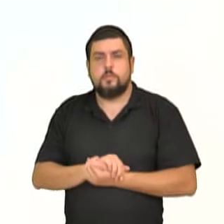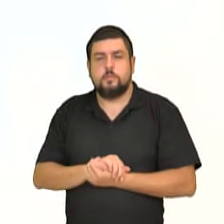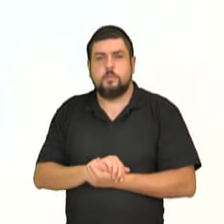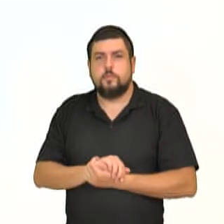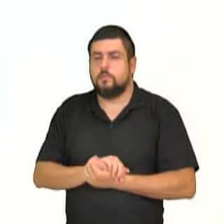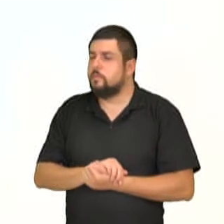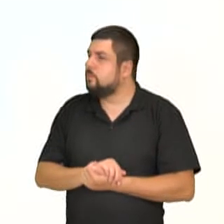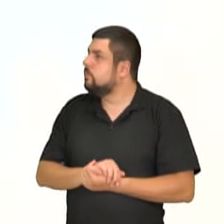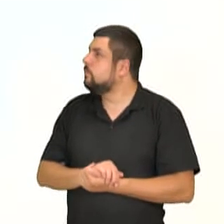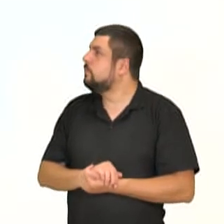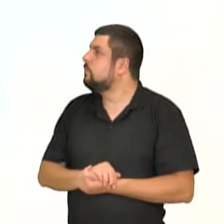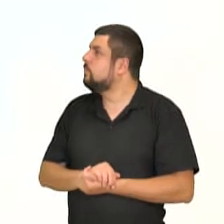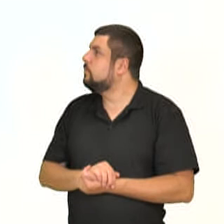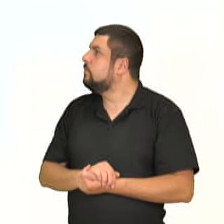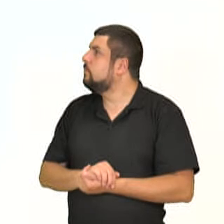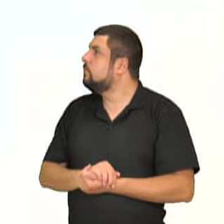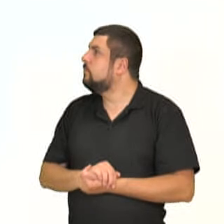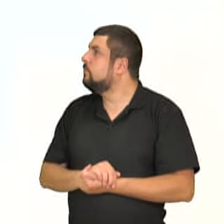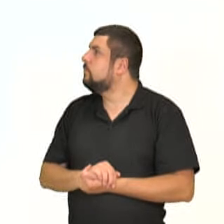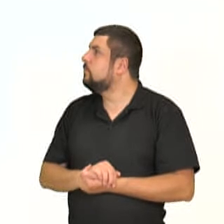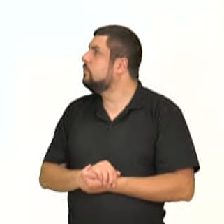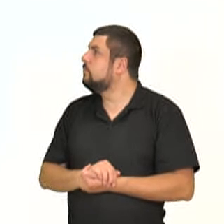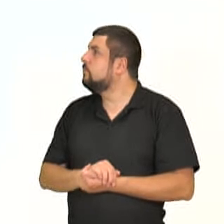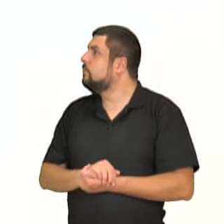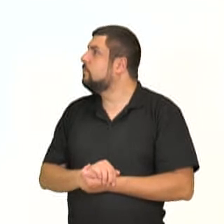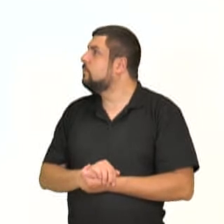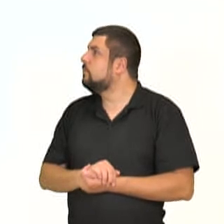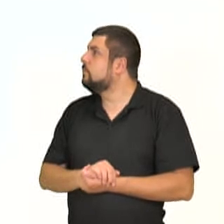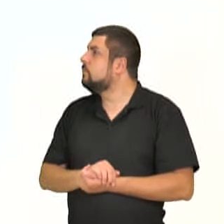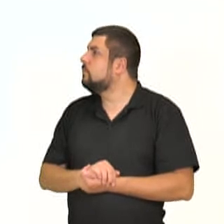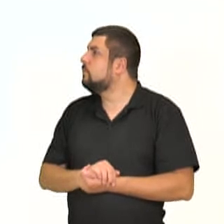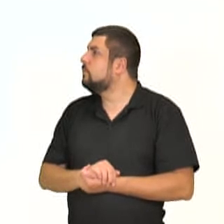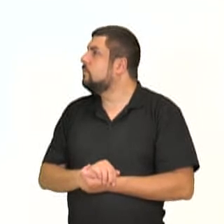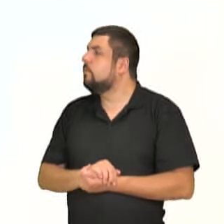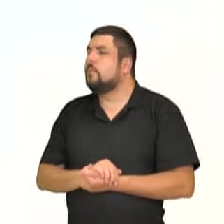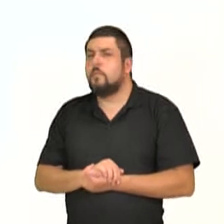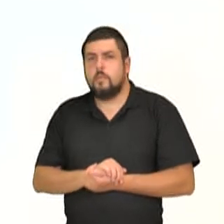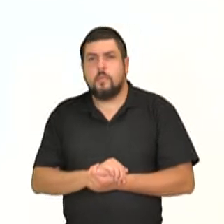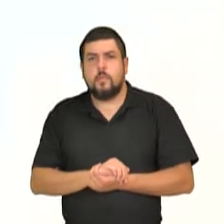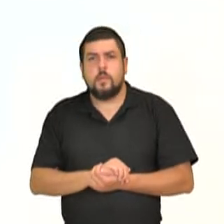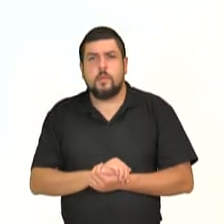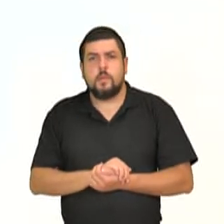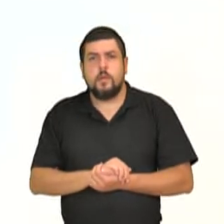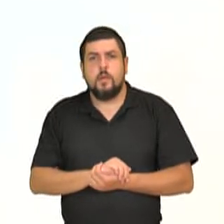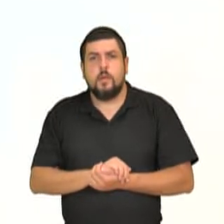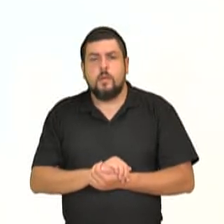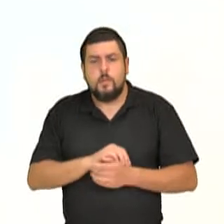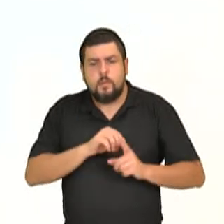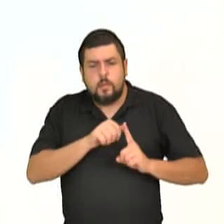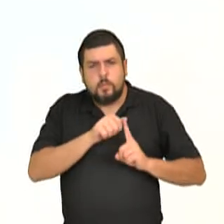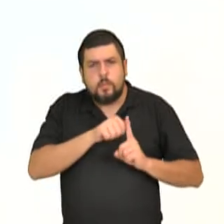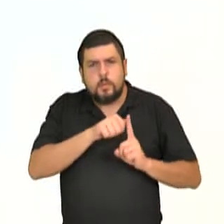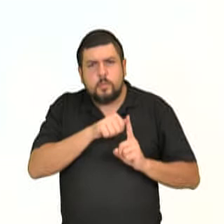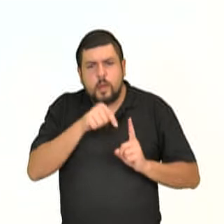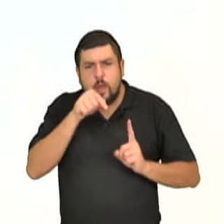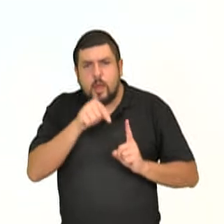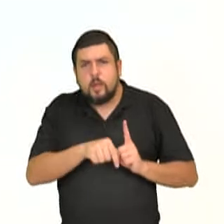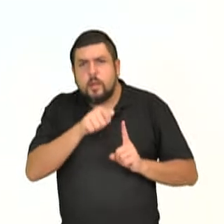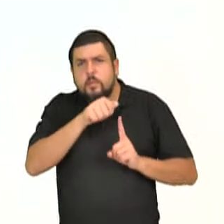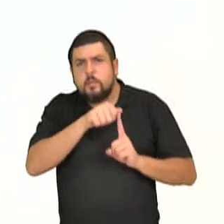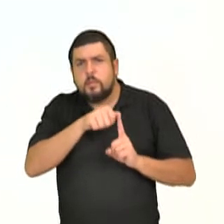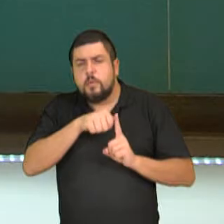difíceis, depois me acostumbrei. Então, esses primeiros meses foram difíceis, mas depois eu me